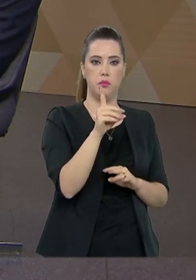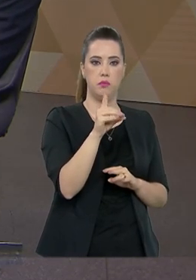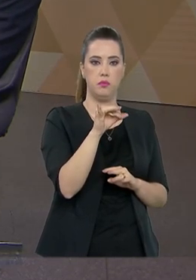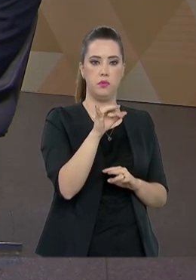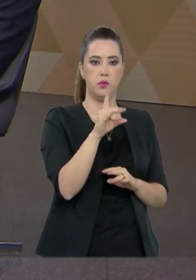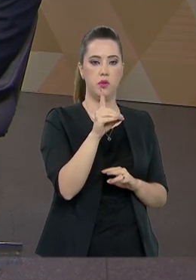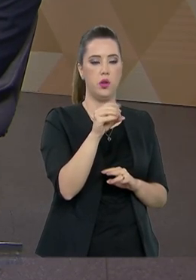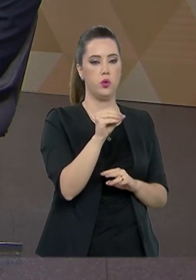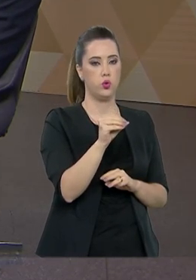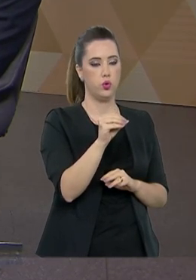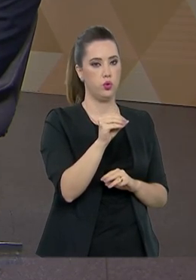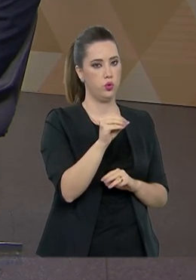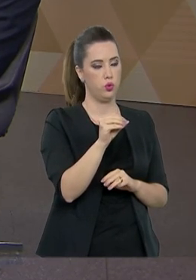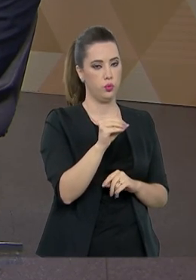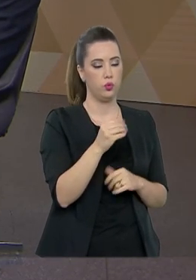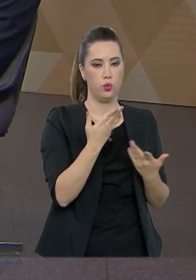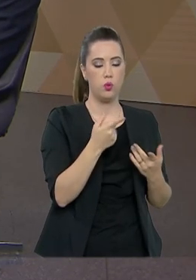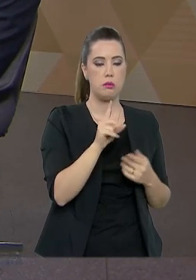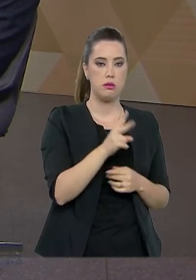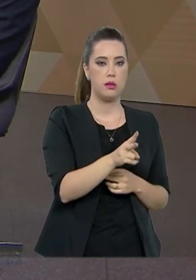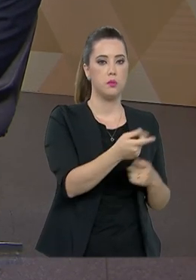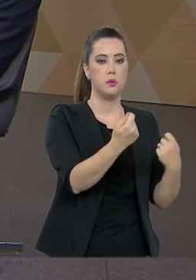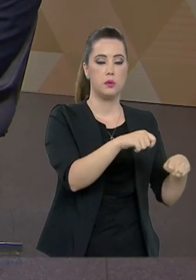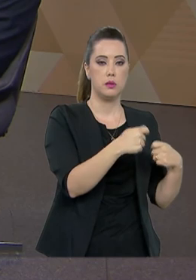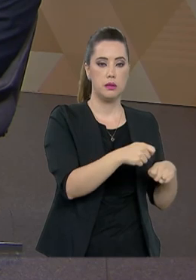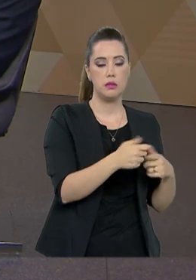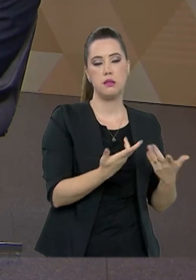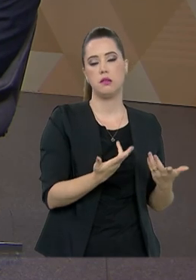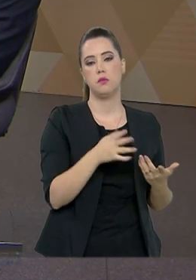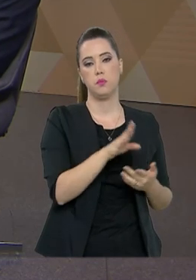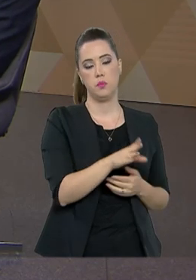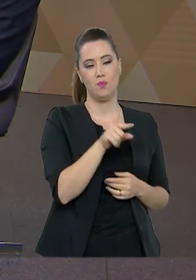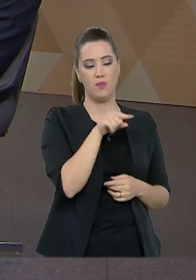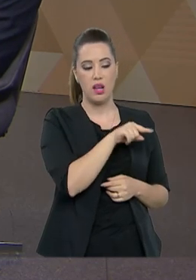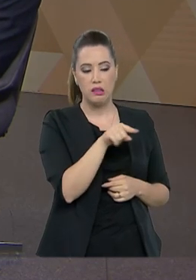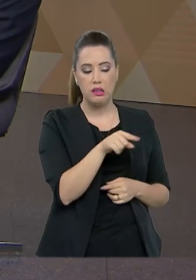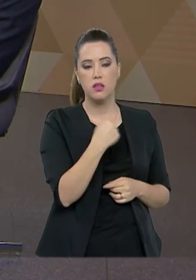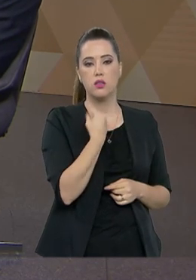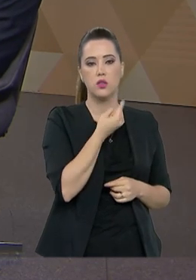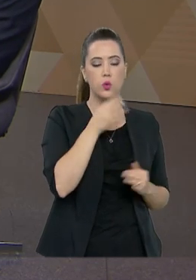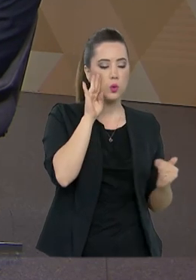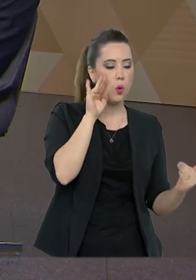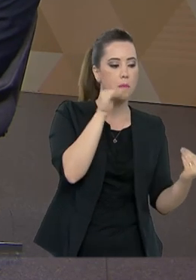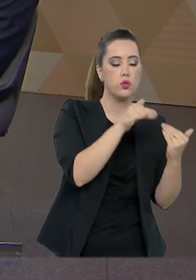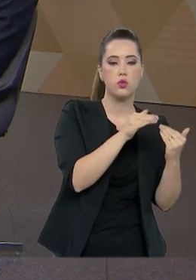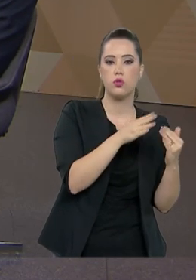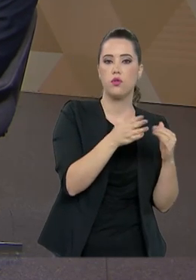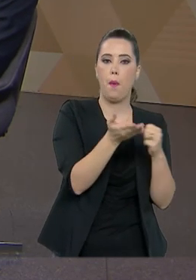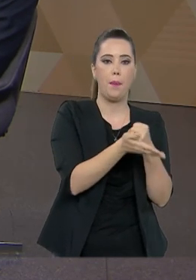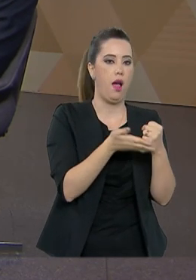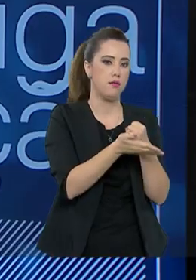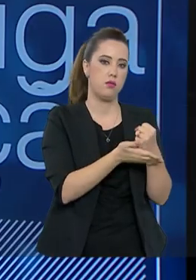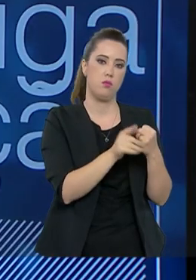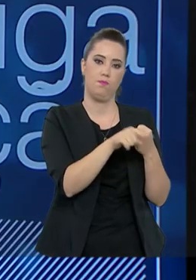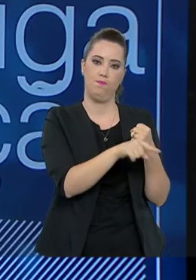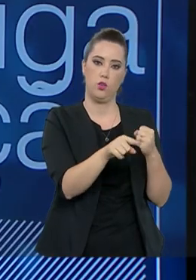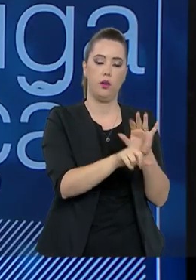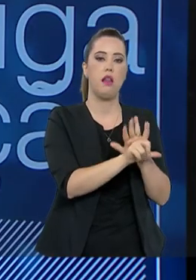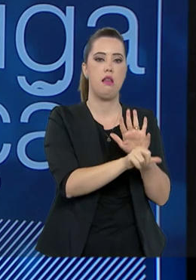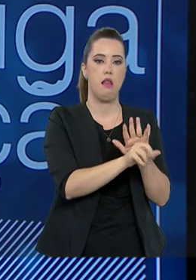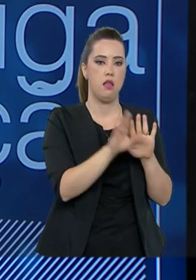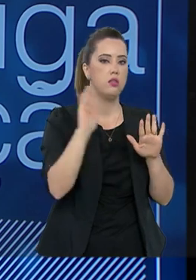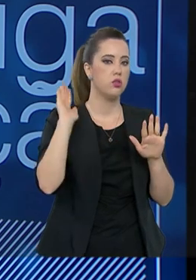como essa situação ela é obrigatória, é nisso que nós estamos focando, né? É o mínimo, o que é obrigatório, que a legislação